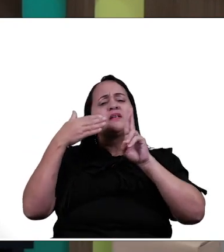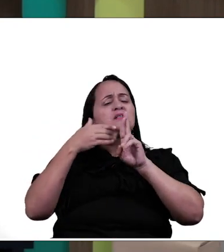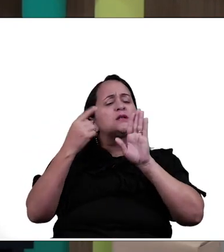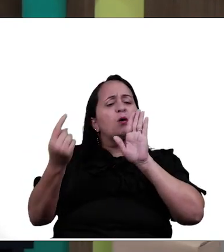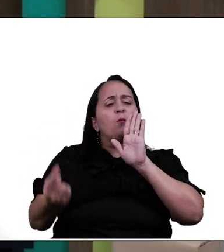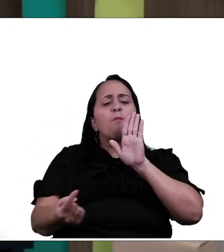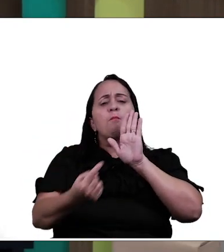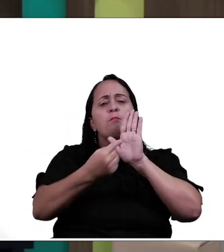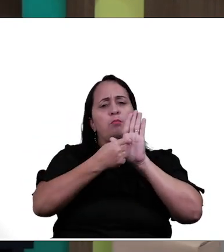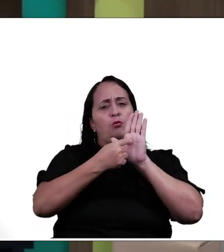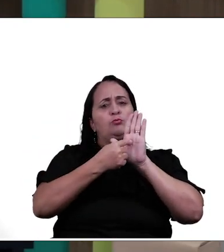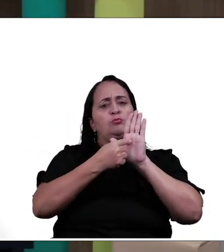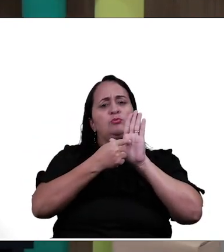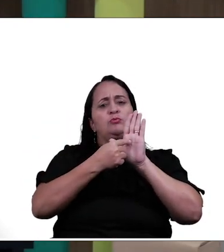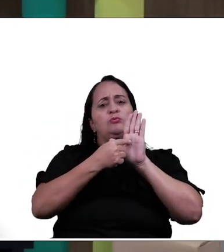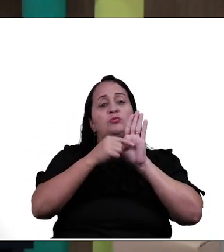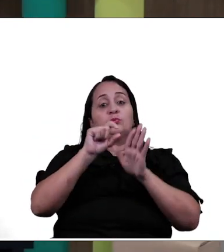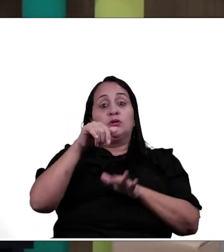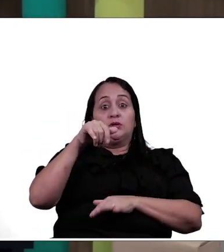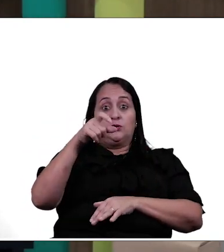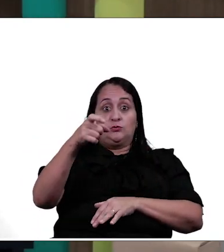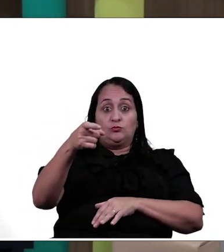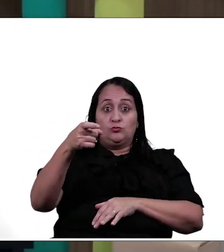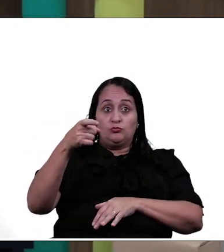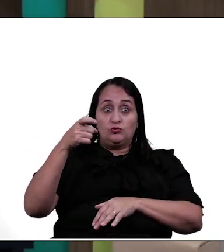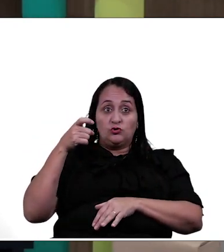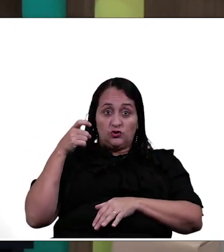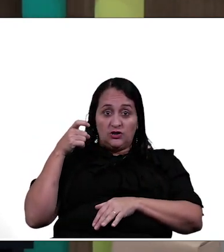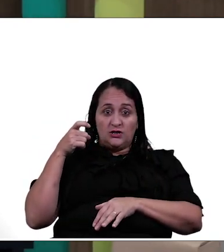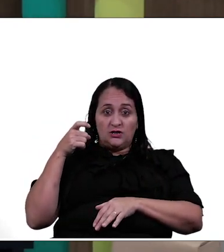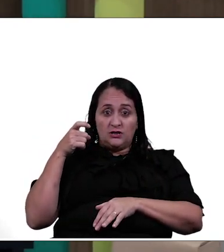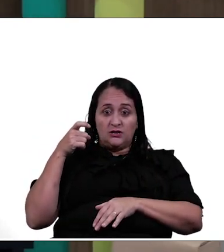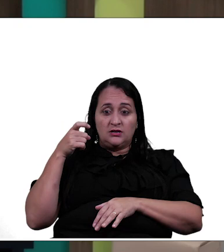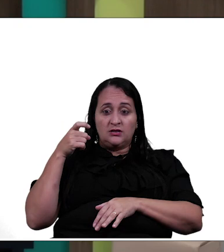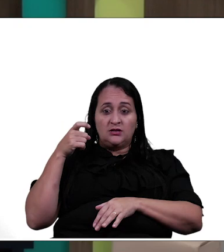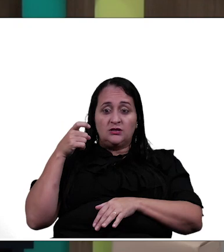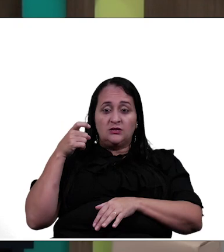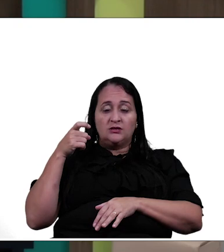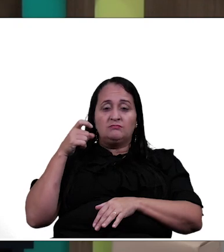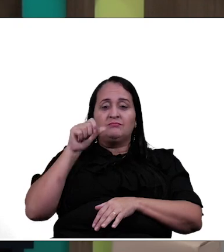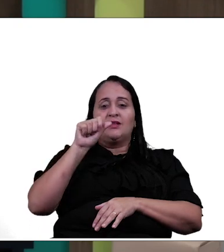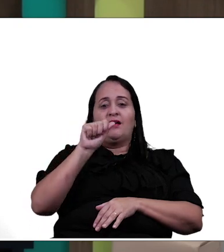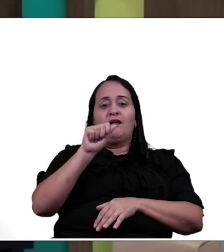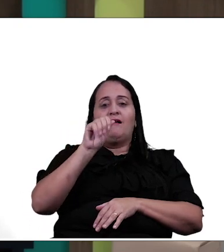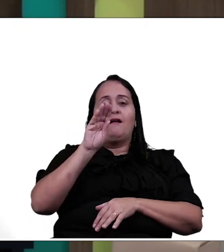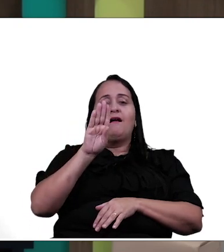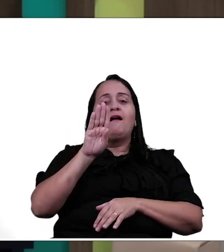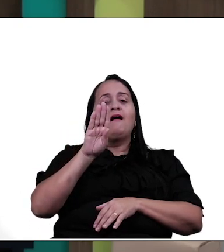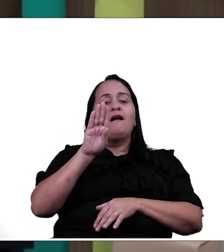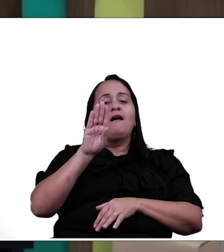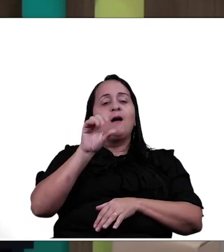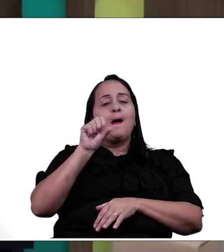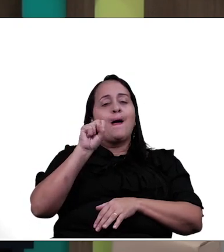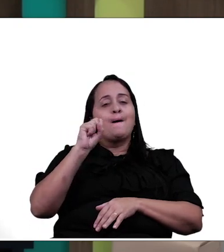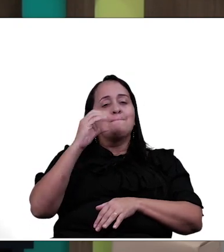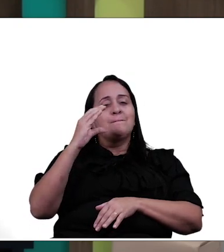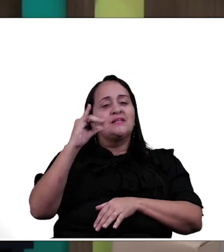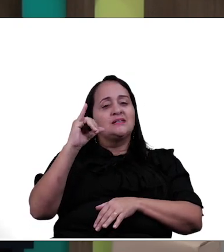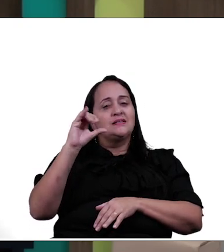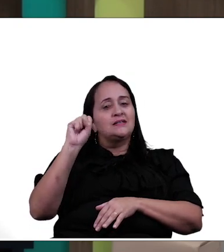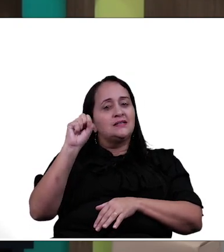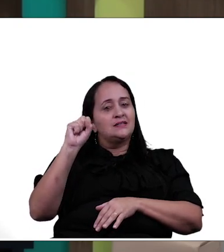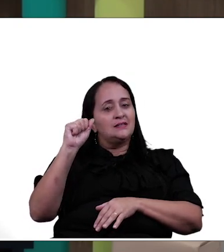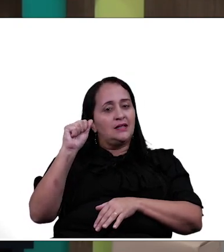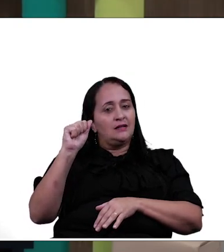0,34, onde o 34 se repete infinitamente, é uma dízima periódica. Que tipo de